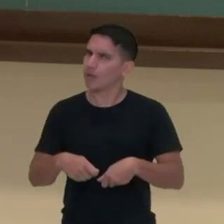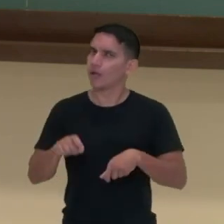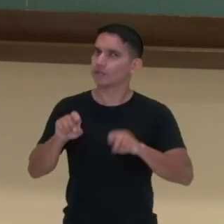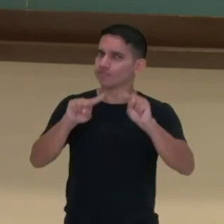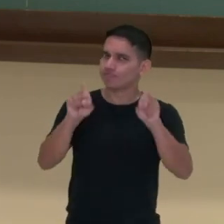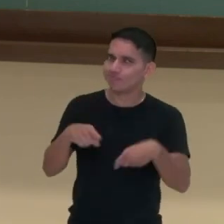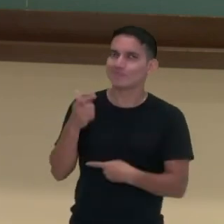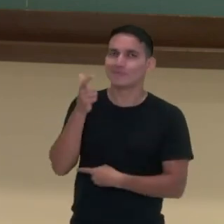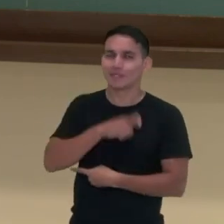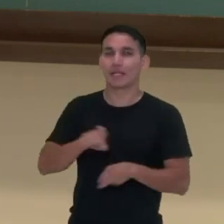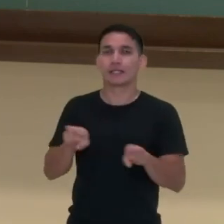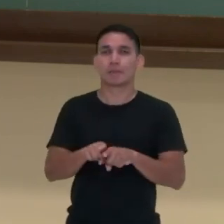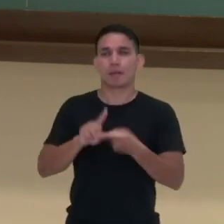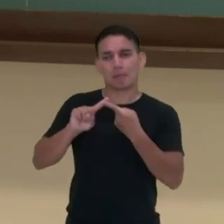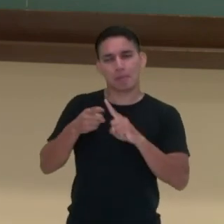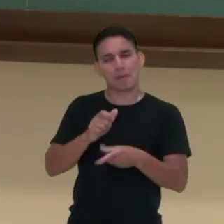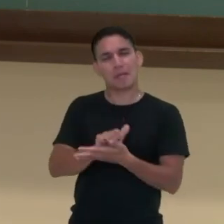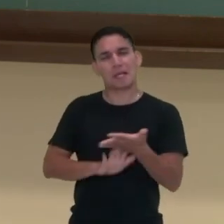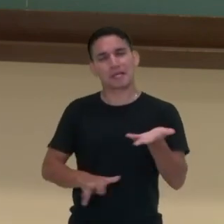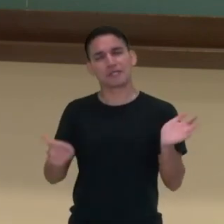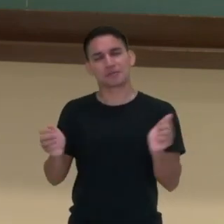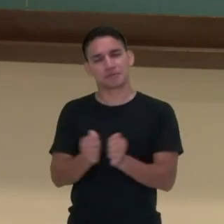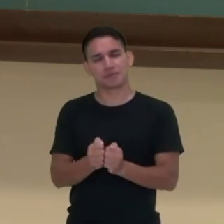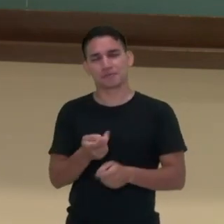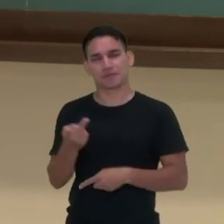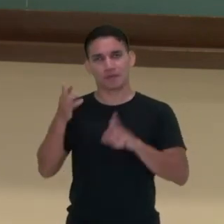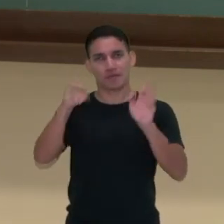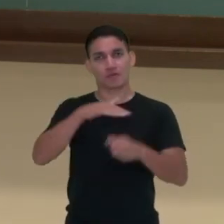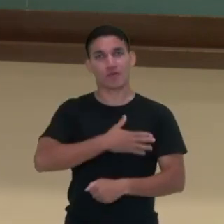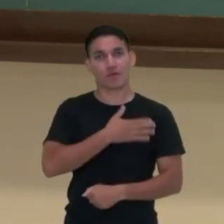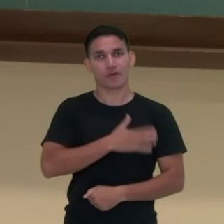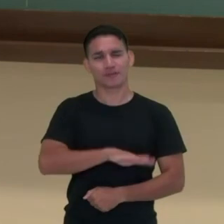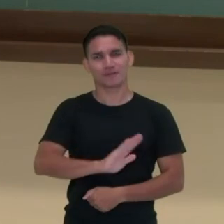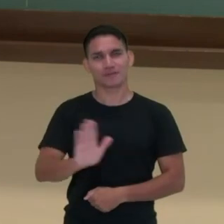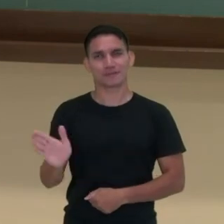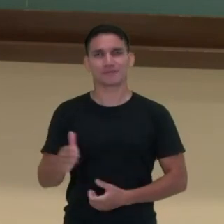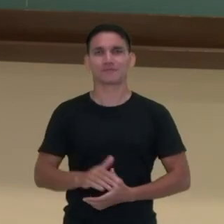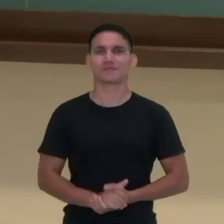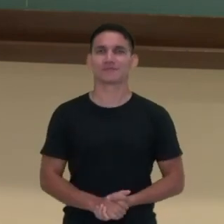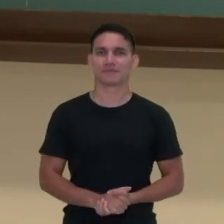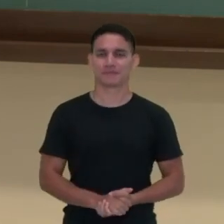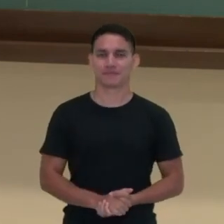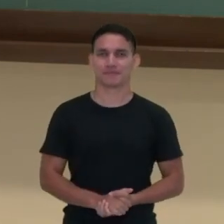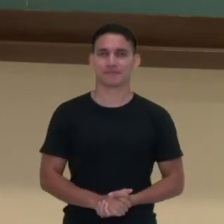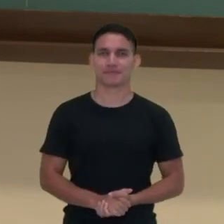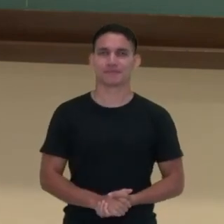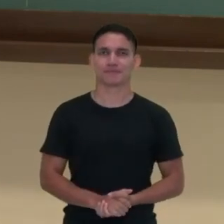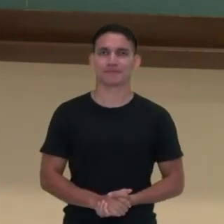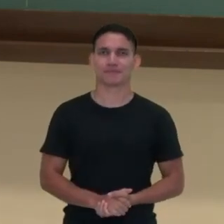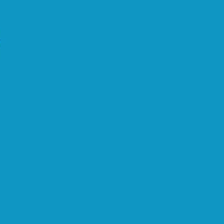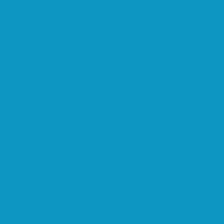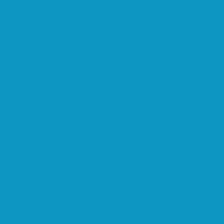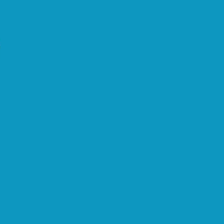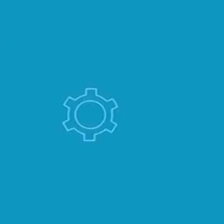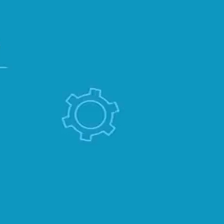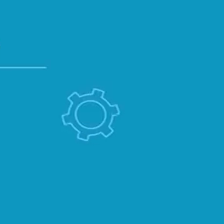de problemas utilizando a multiplicação de matrizes. Espero que vocês tenham gostado da aula e até breve.